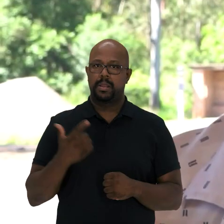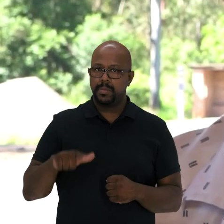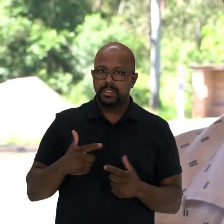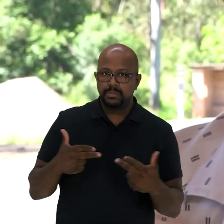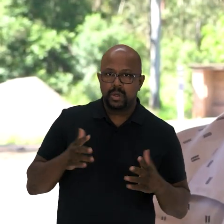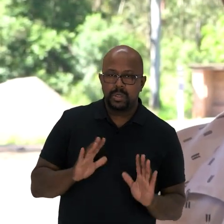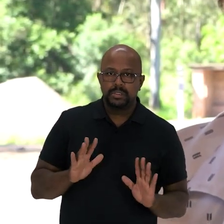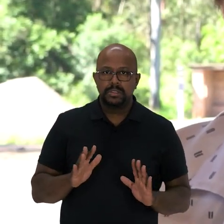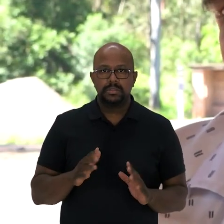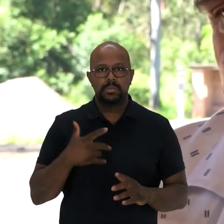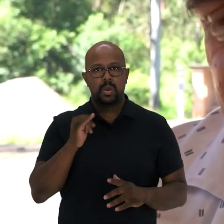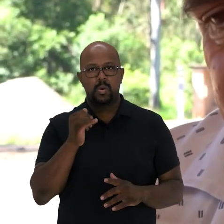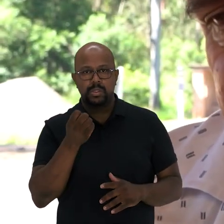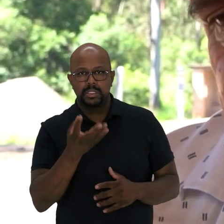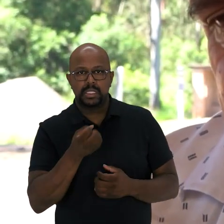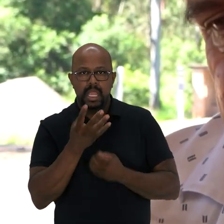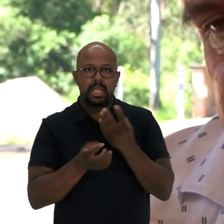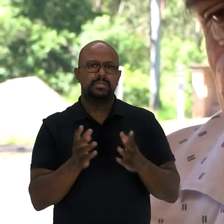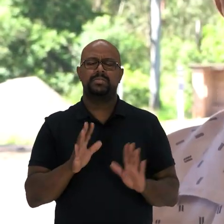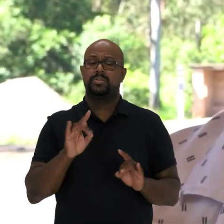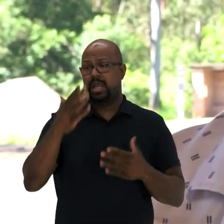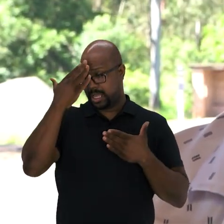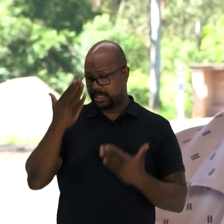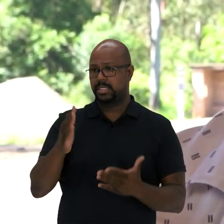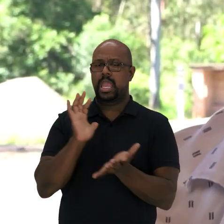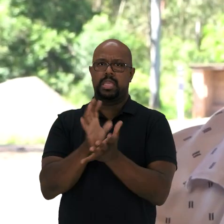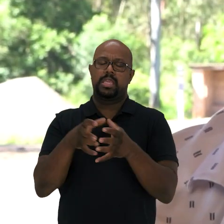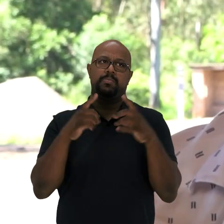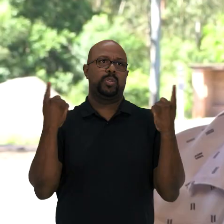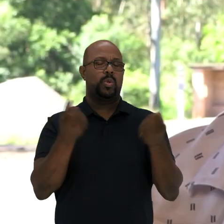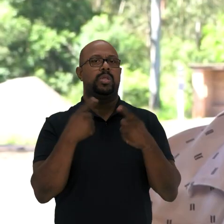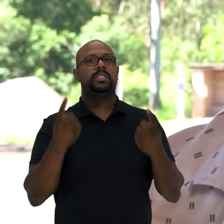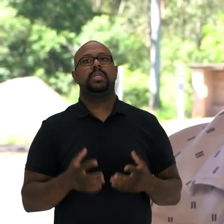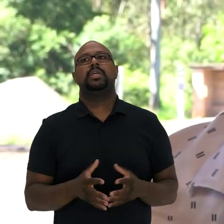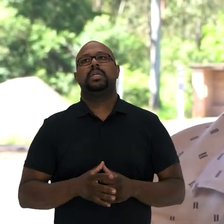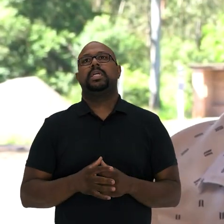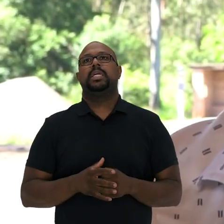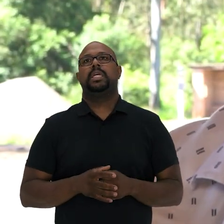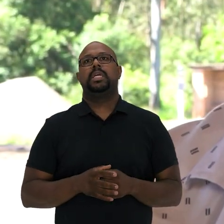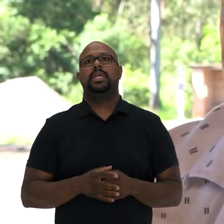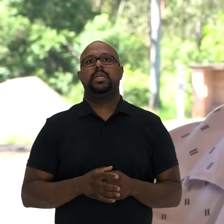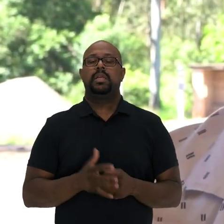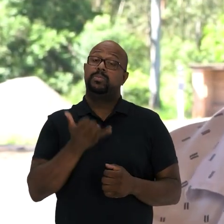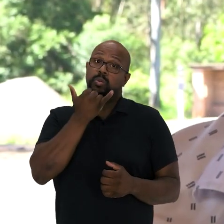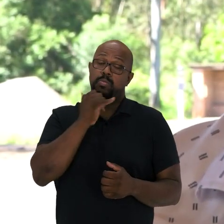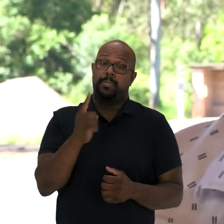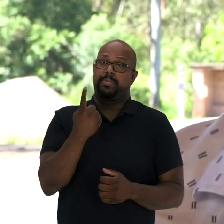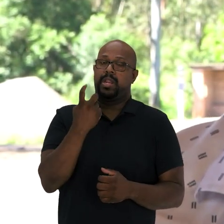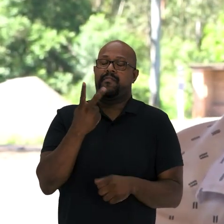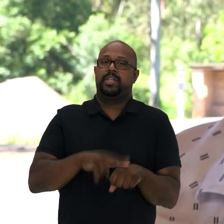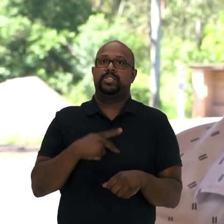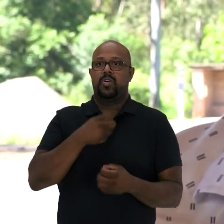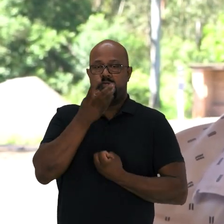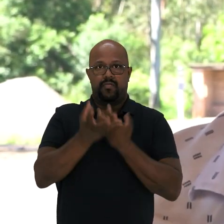Mais alguma coisa que o senhor queira contar aí? Agradecer, né? A equipe toda aí. E me desculpe que é a primeira vez que eu